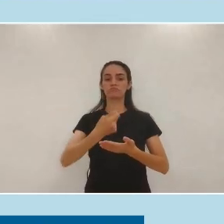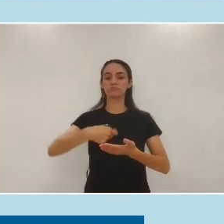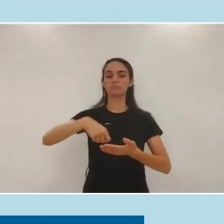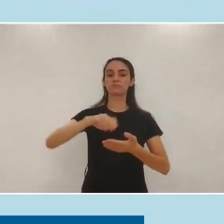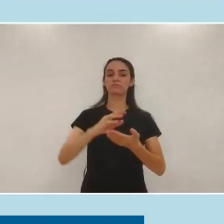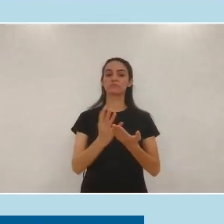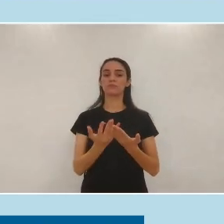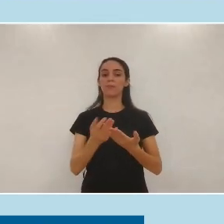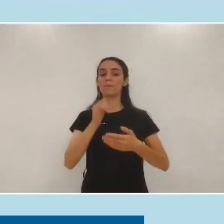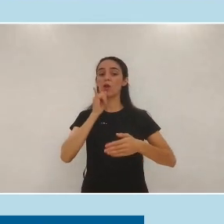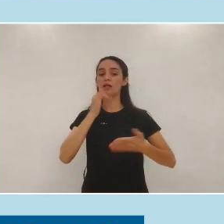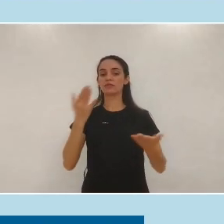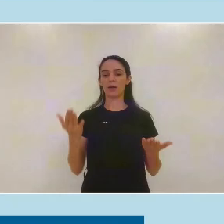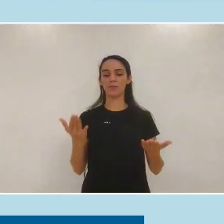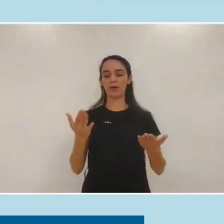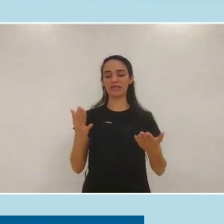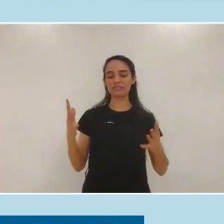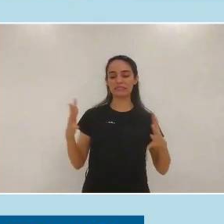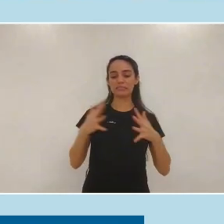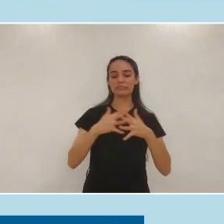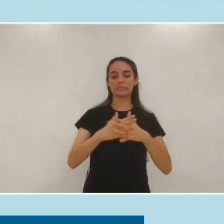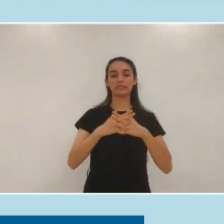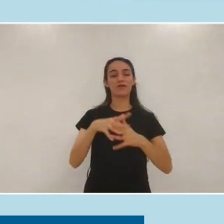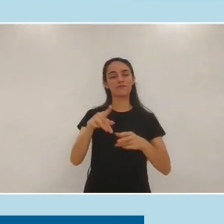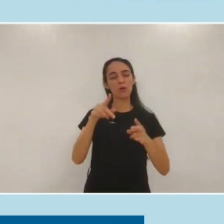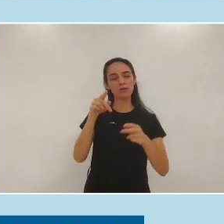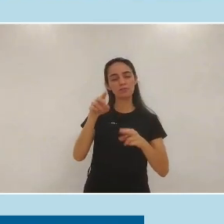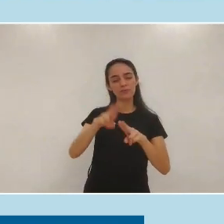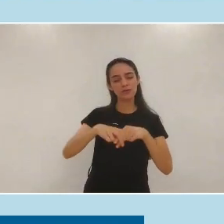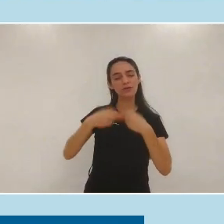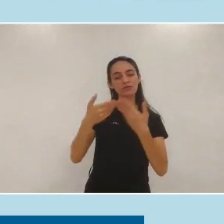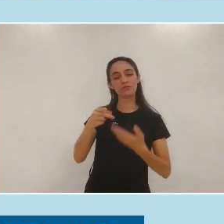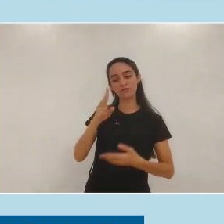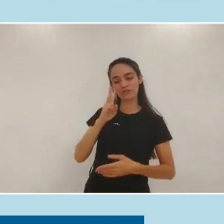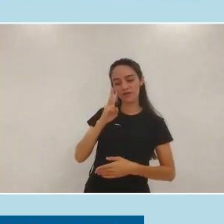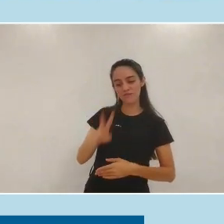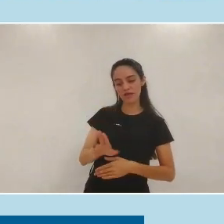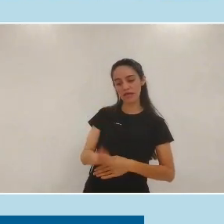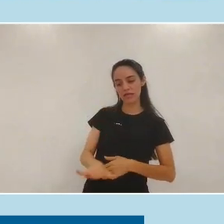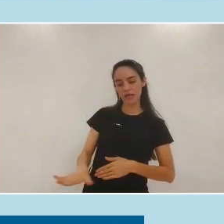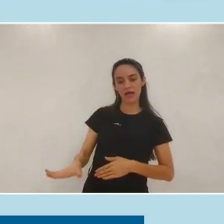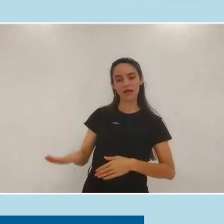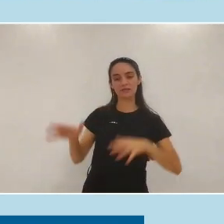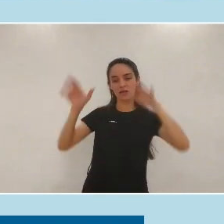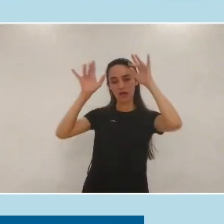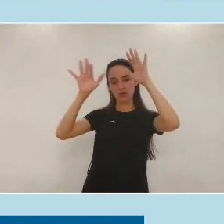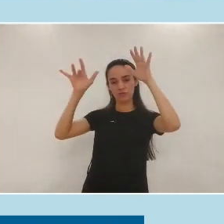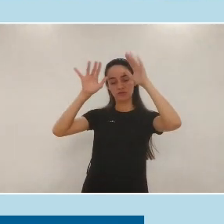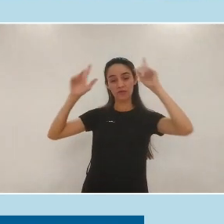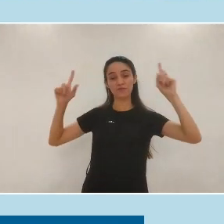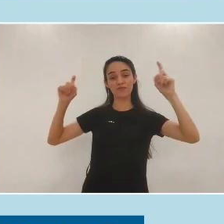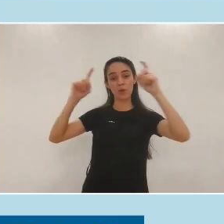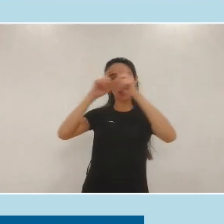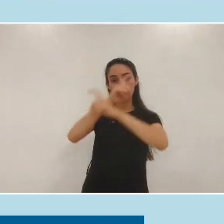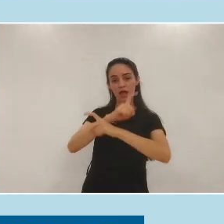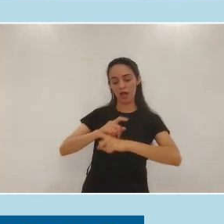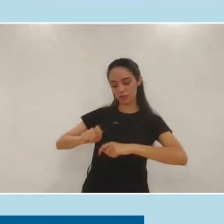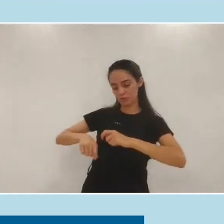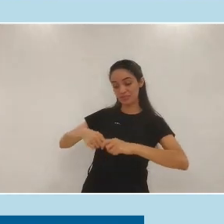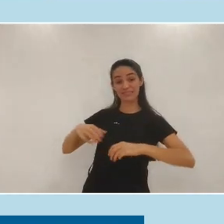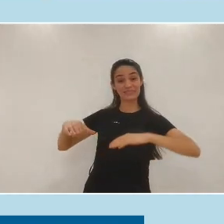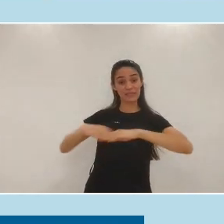comprometida, por isso que vocês veem as crianças que são autistas com dificuldade em fazer o nozinho do